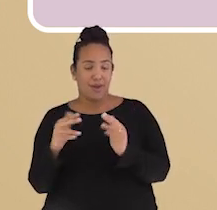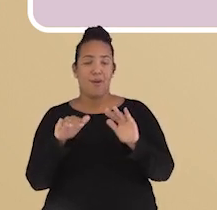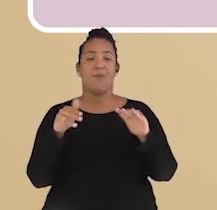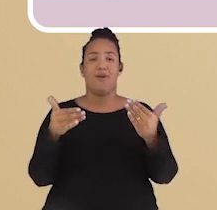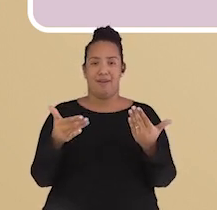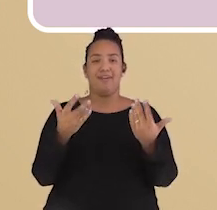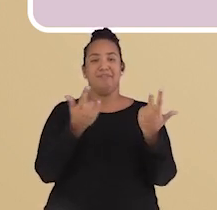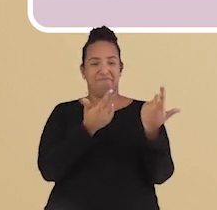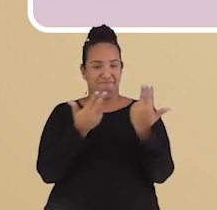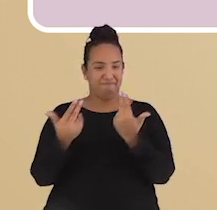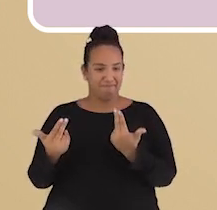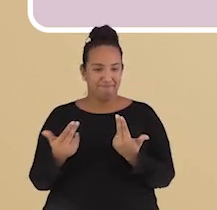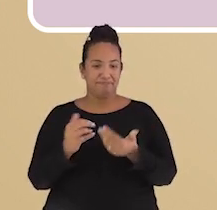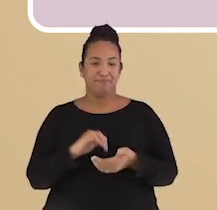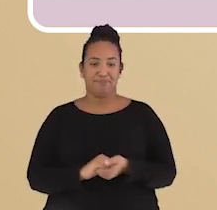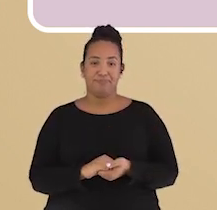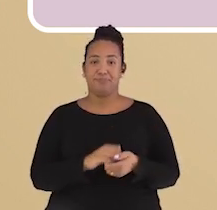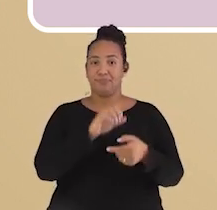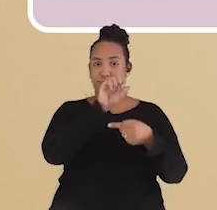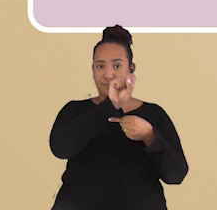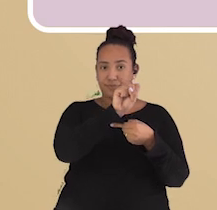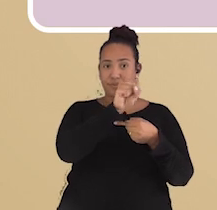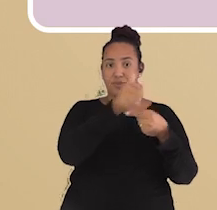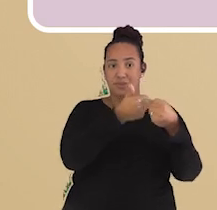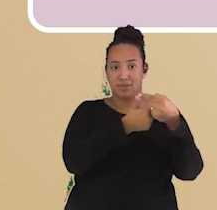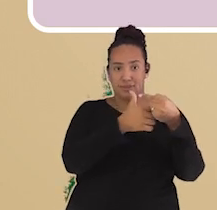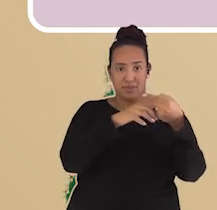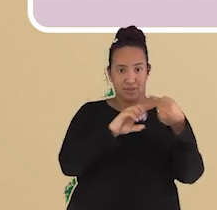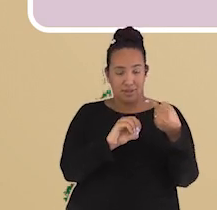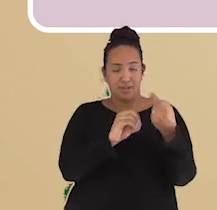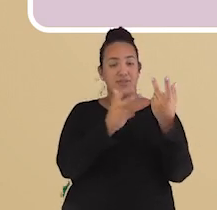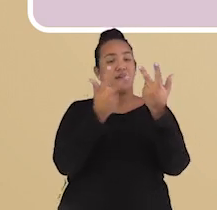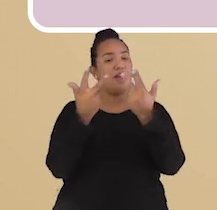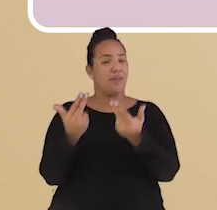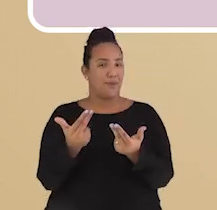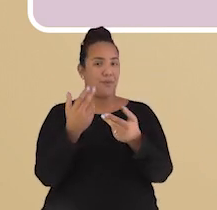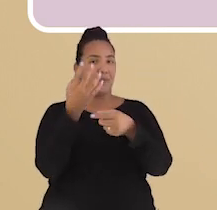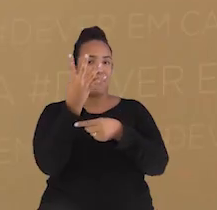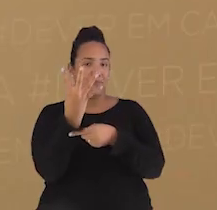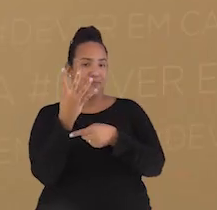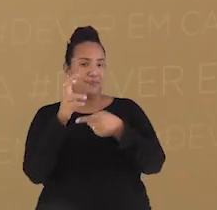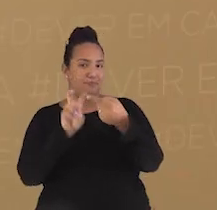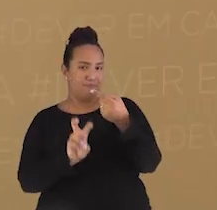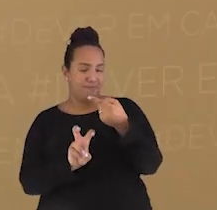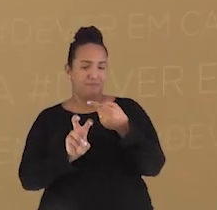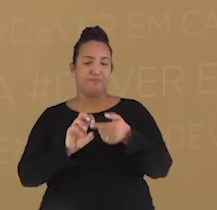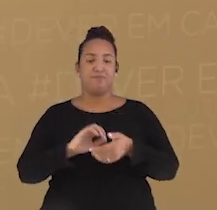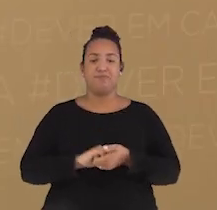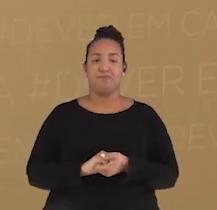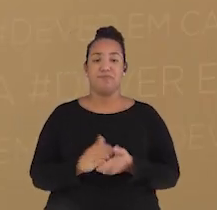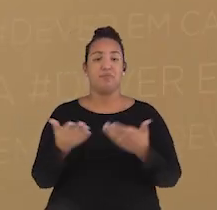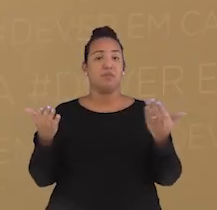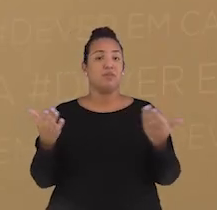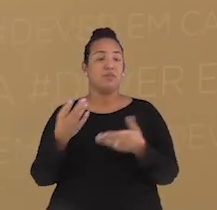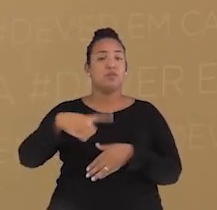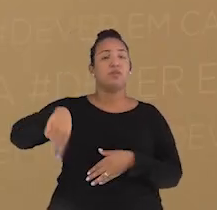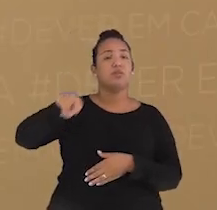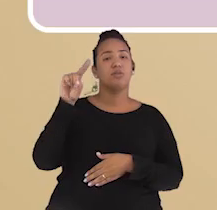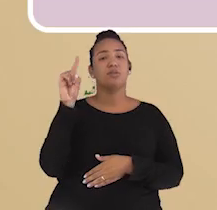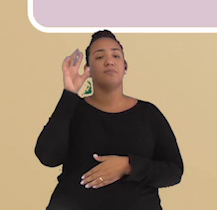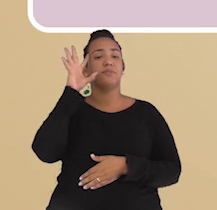equivalentes. Então, 8/10 é equivalente a 4/5. Vamos imaginar outra